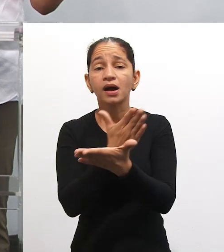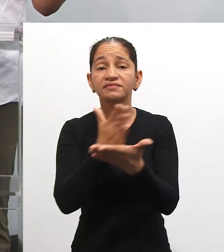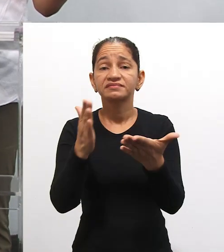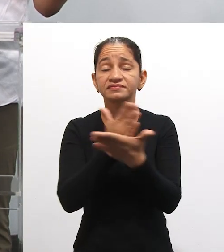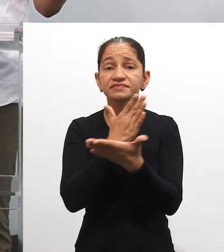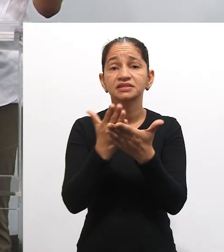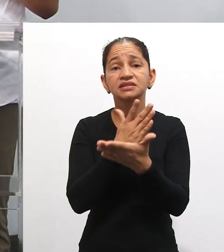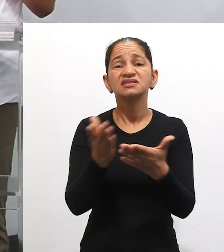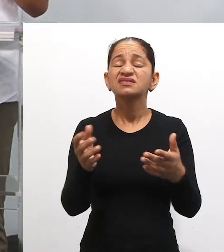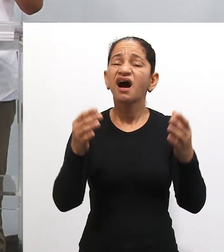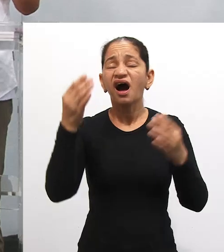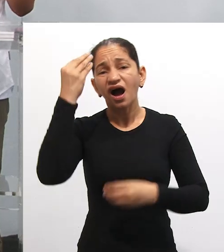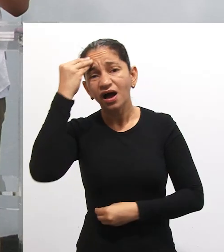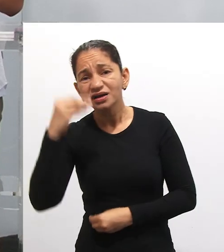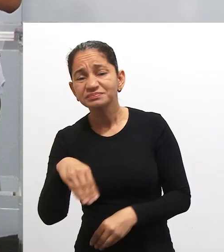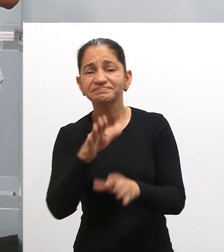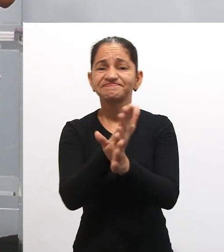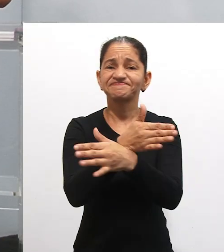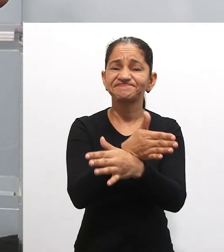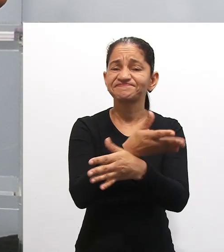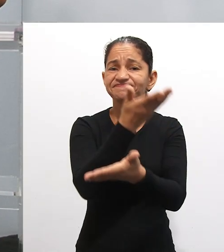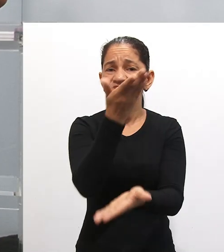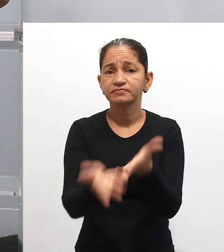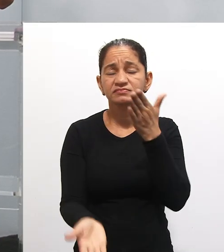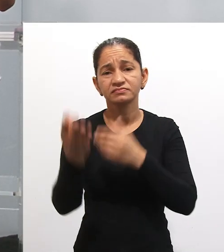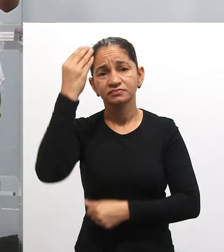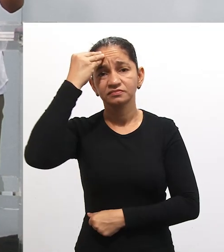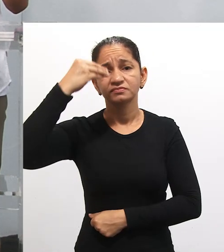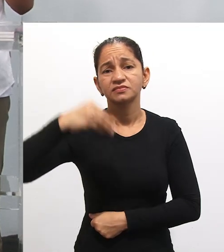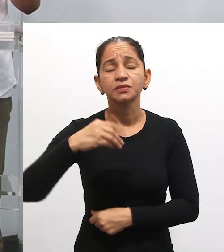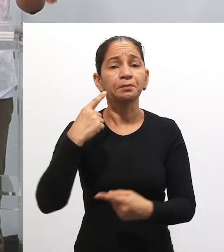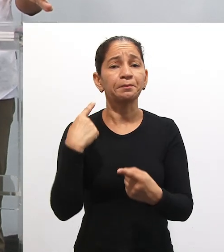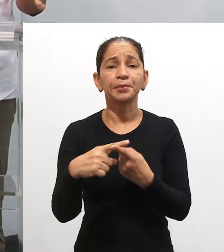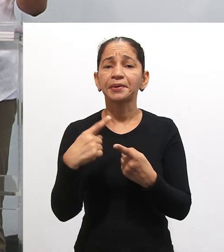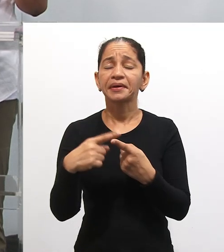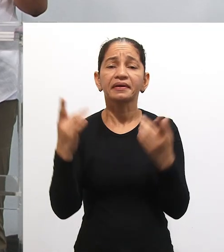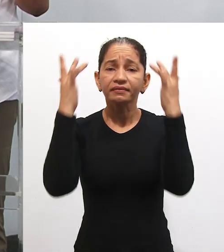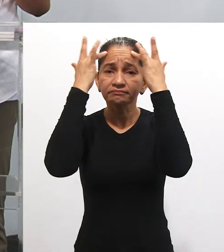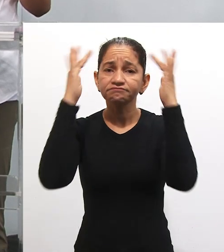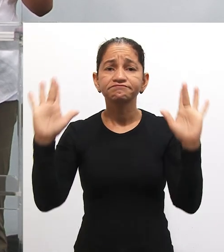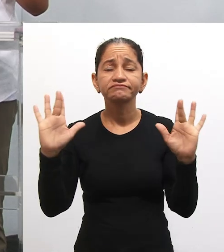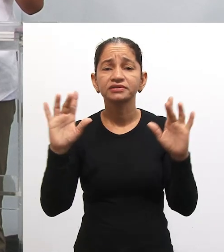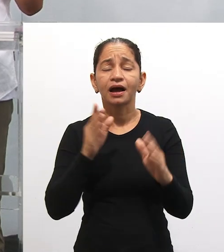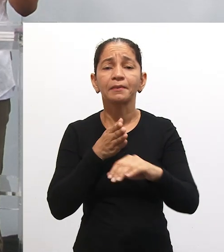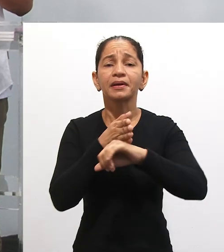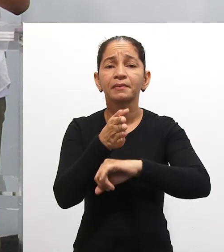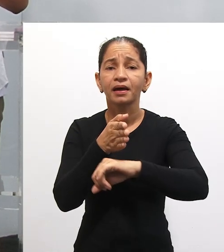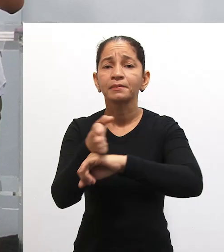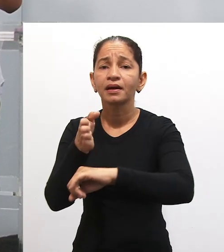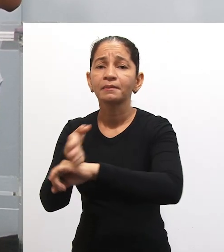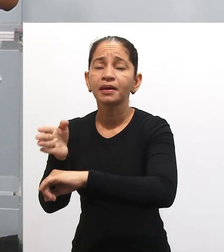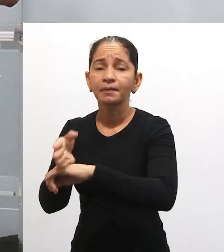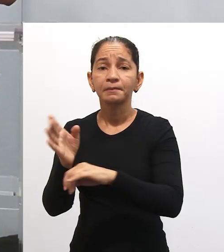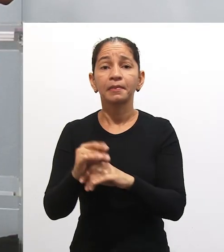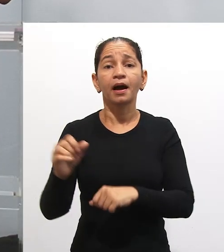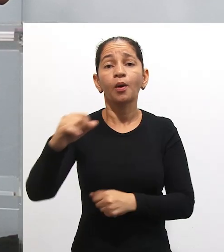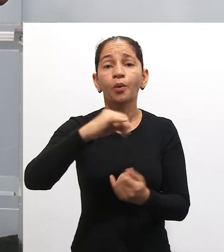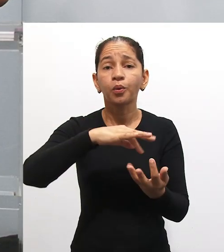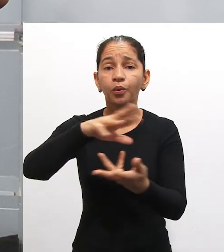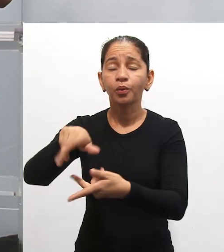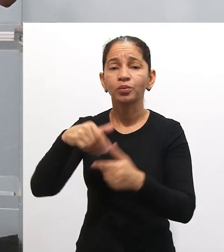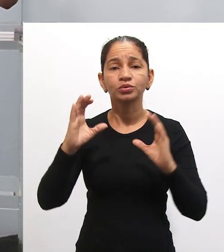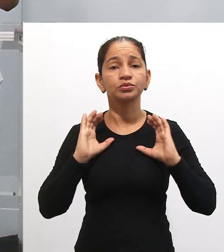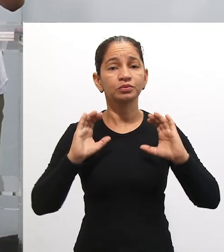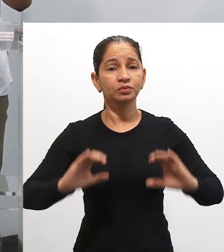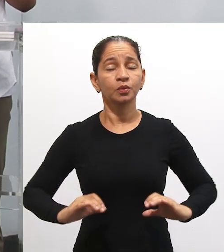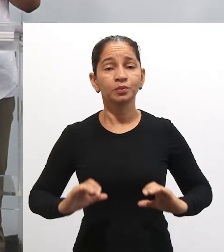outros cursos tão importantes que o aluno acabam se perdendo e acabam desistindo por não saber ainda acessar esse mundo